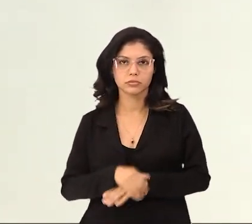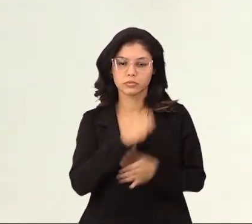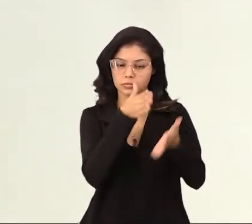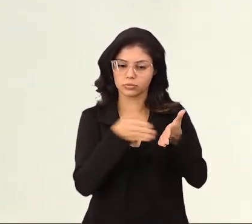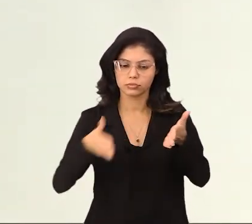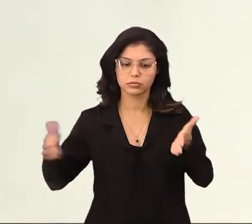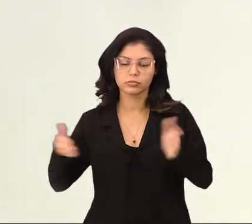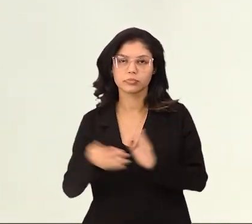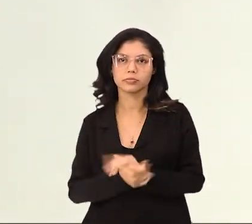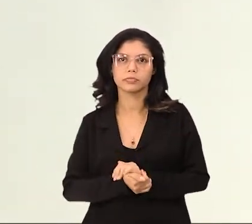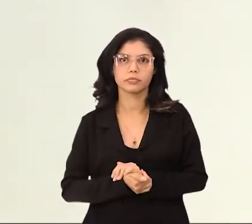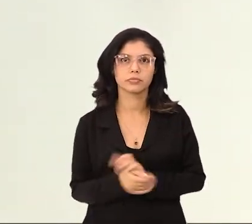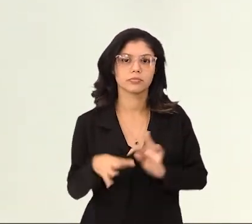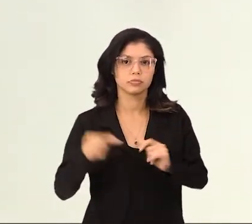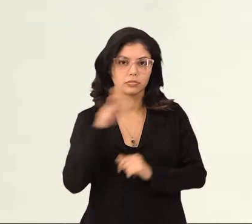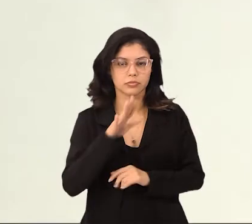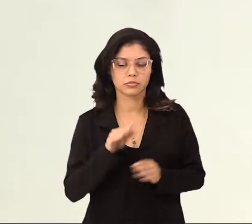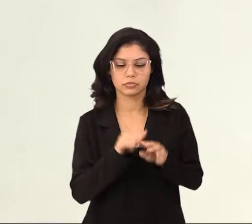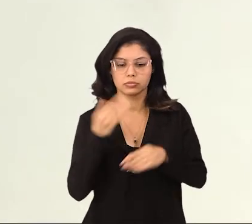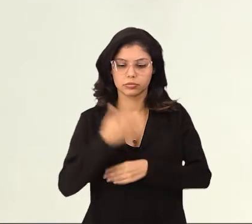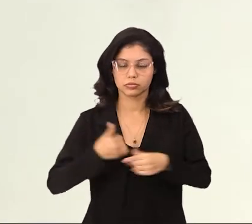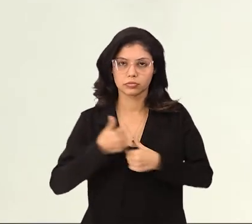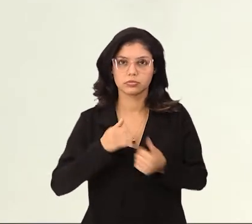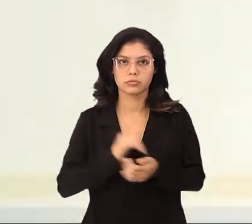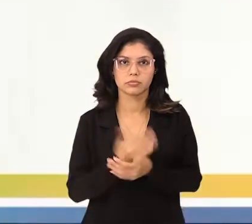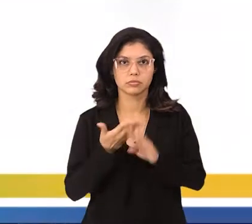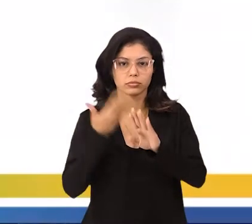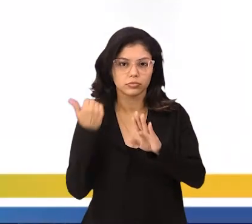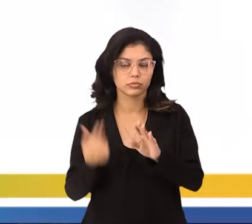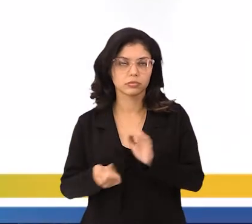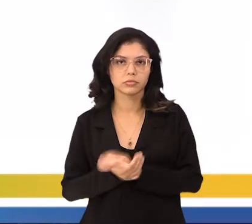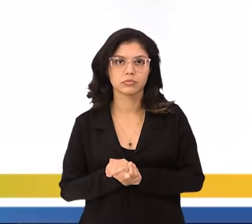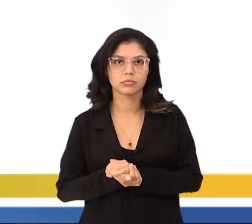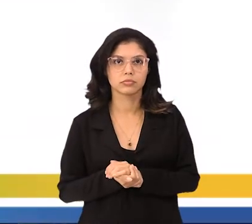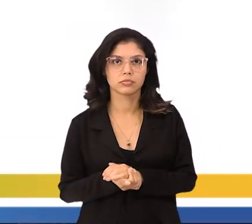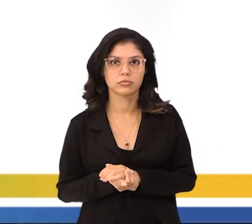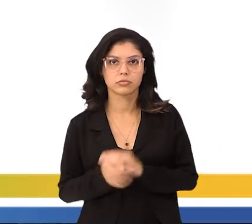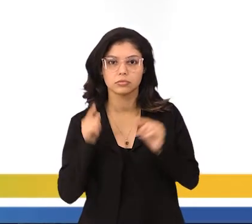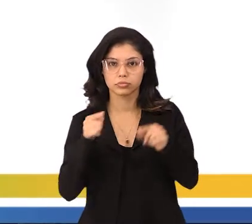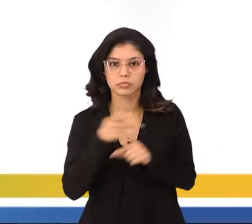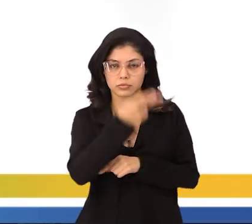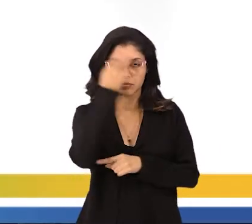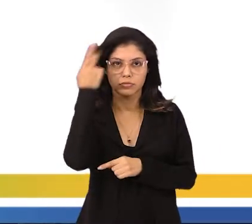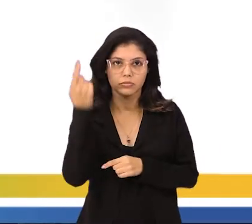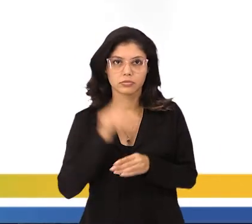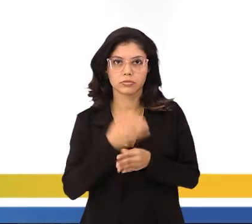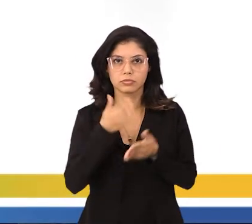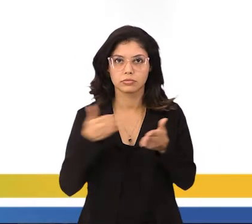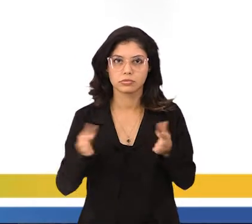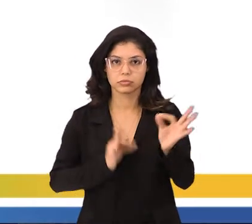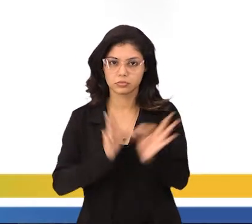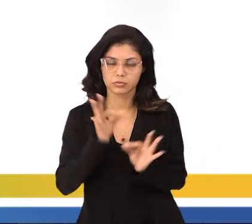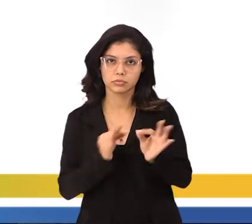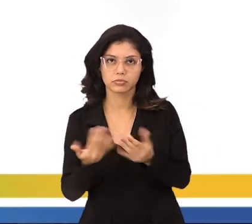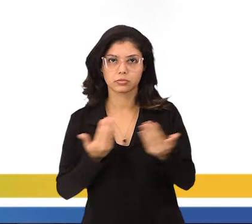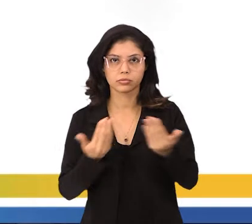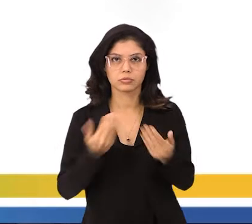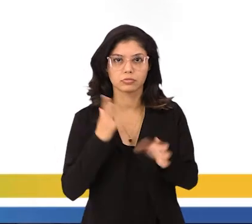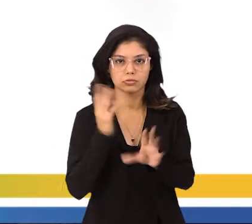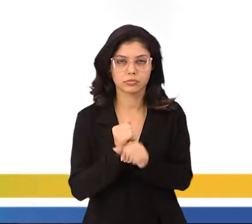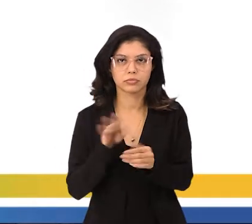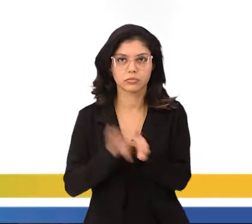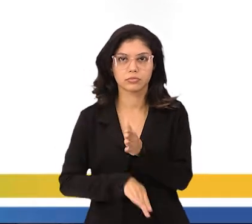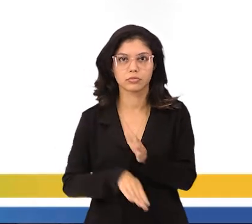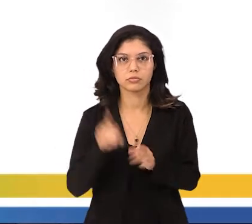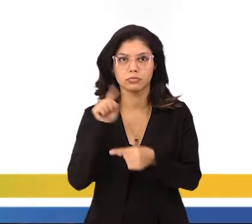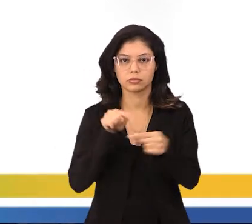em ordem crescente, todos têm sucessores e antecessores. E aqui, pessoal, as operações dos números inteiros estão relacionadas com a